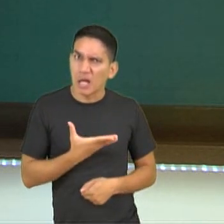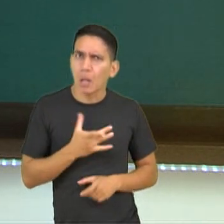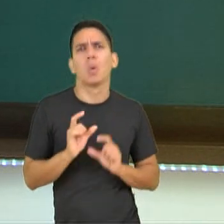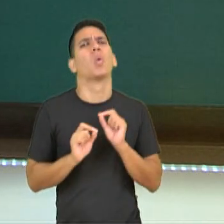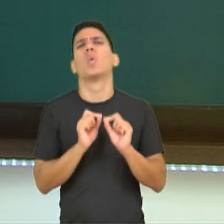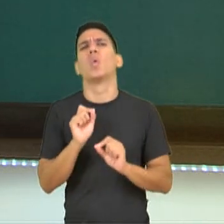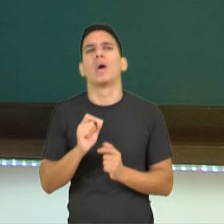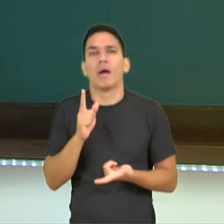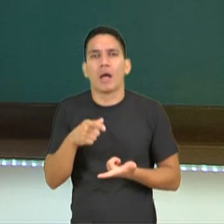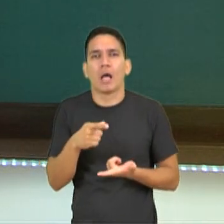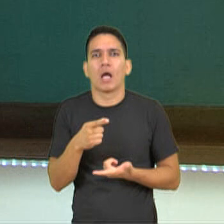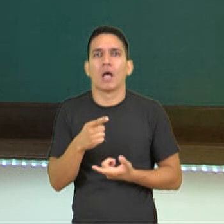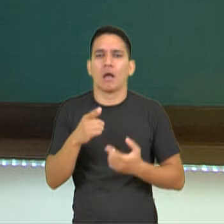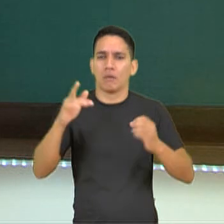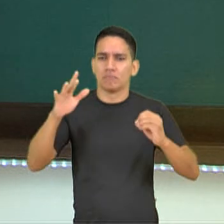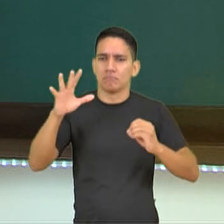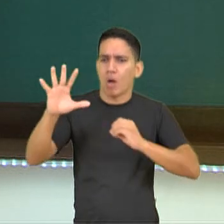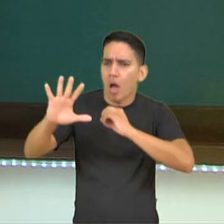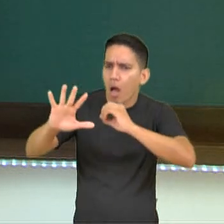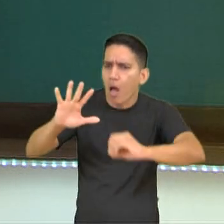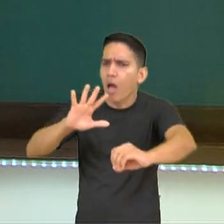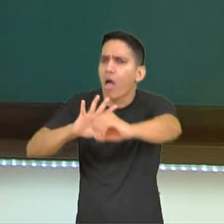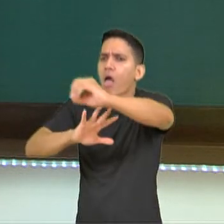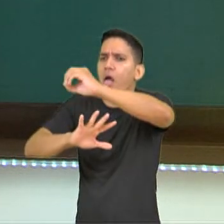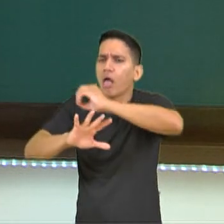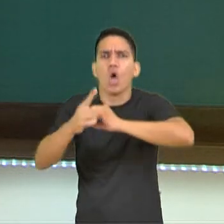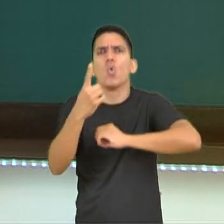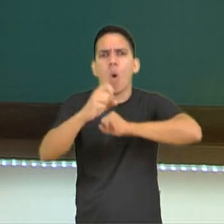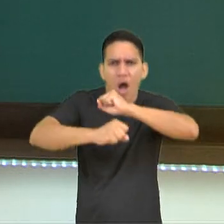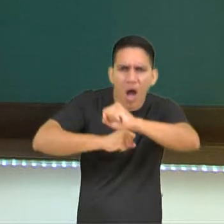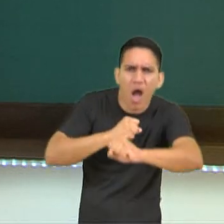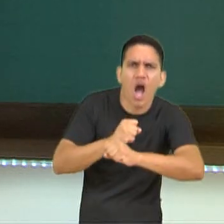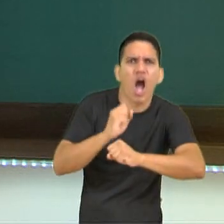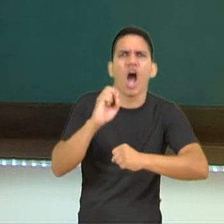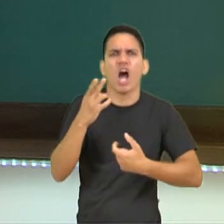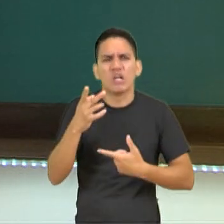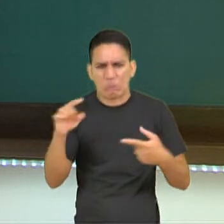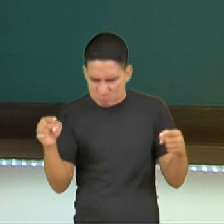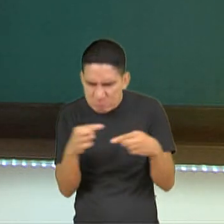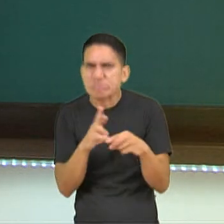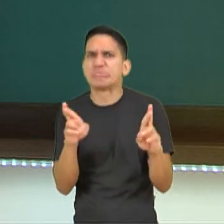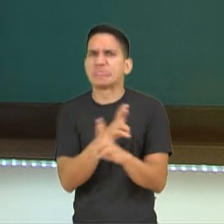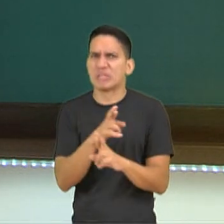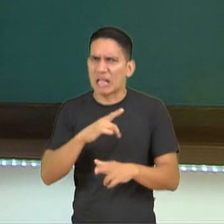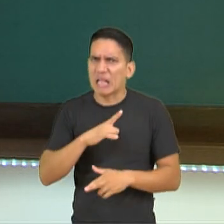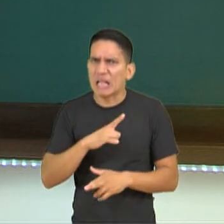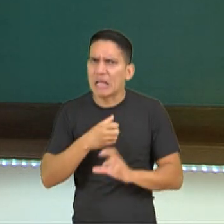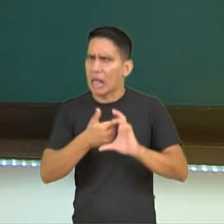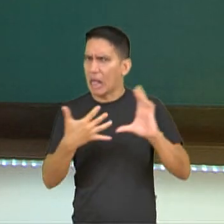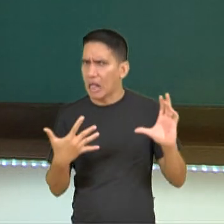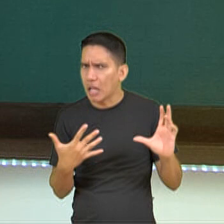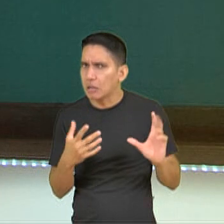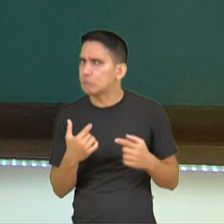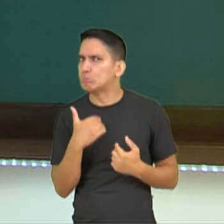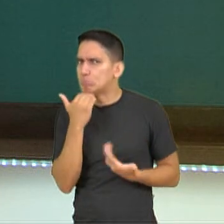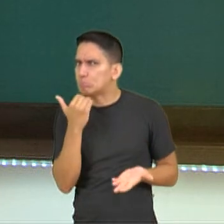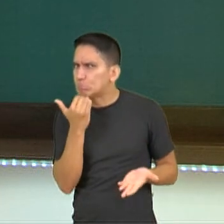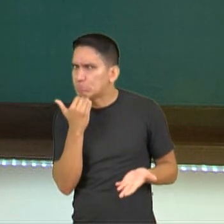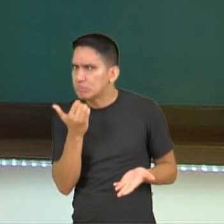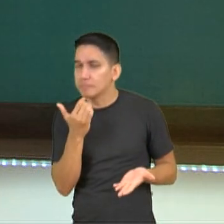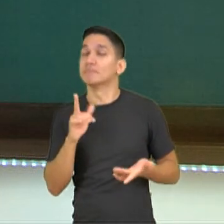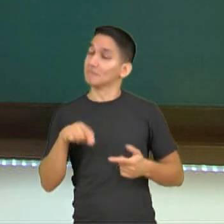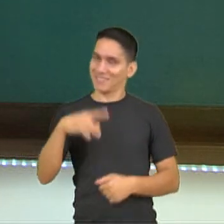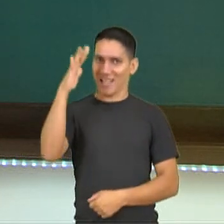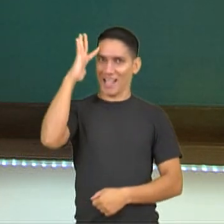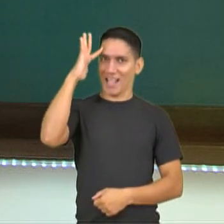o período de um ano está relacionado com alguma dessas características ou não tem nada a ver? Interessante a gente pensar nisso,